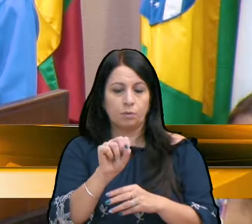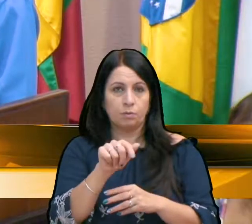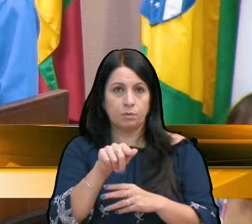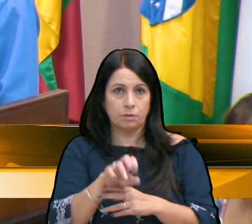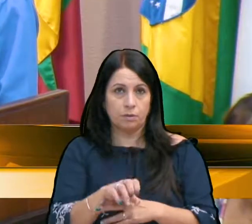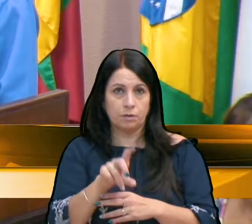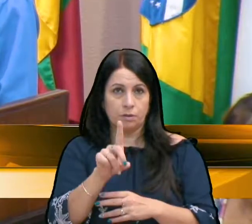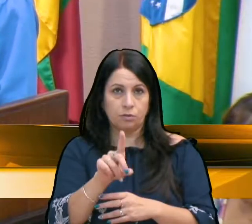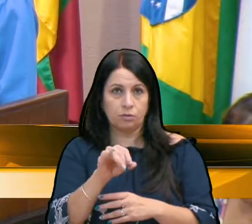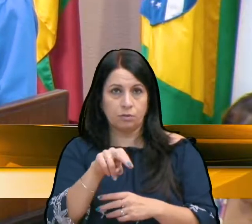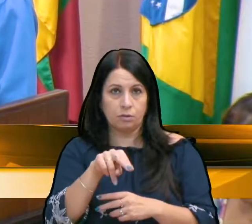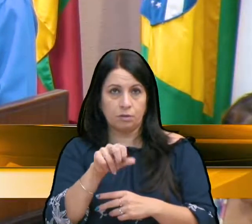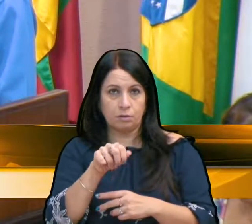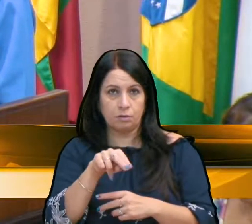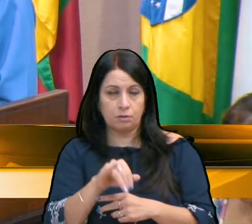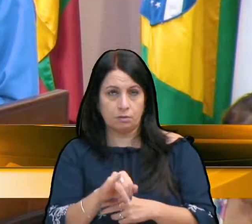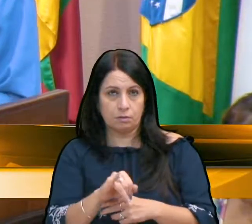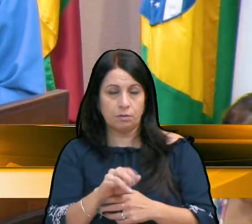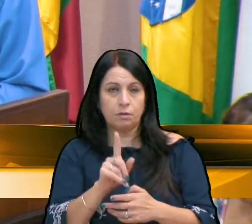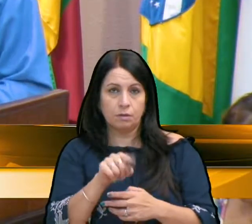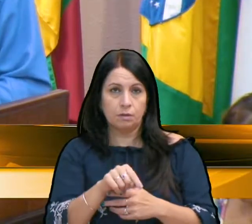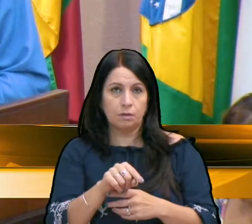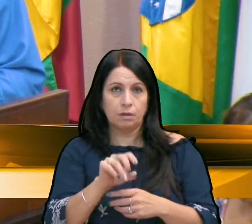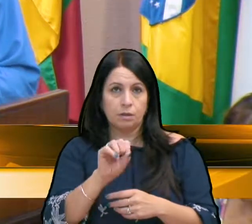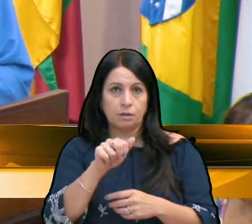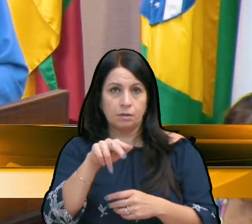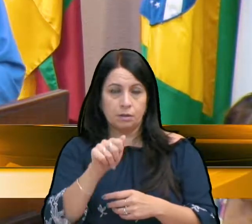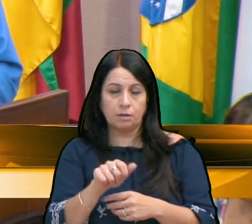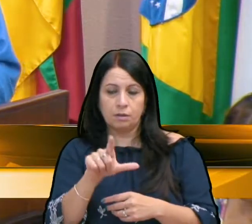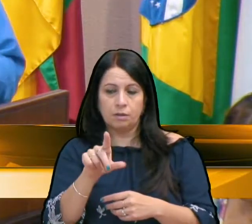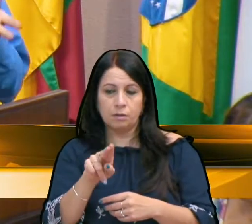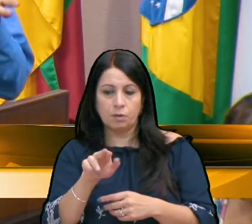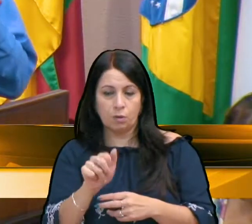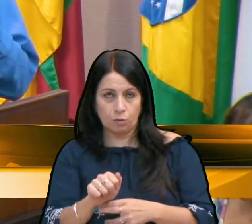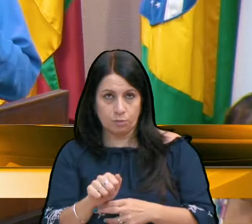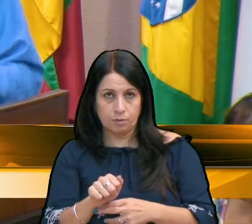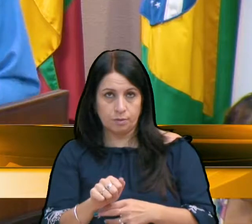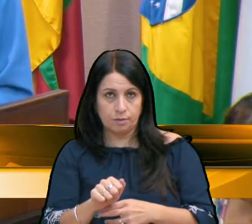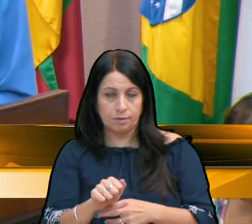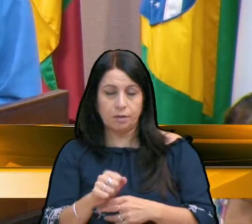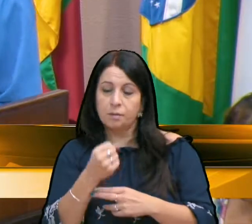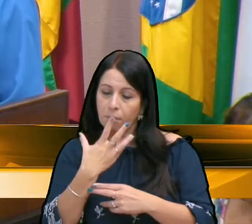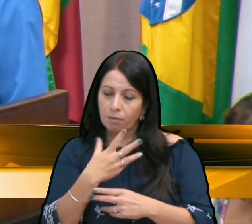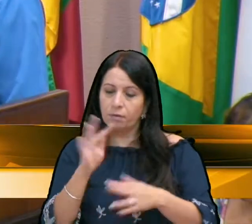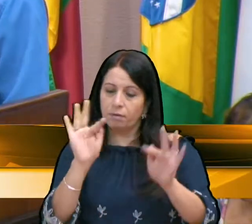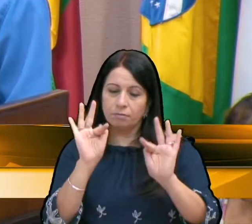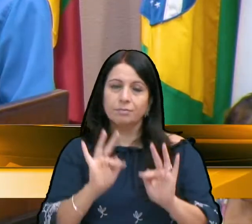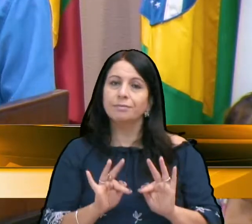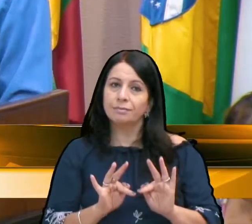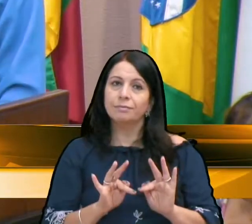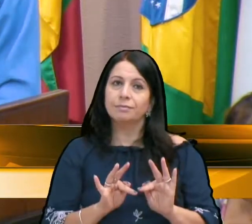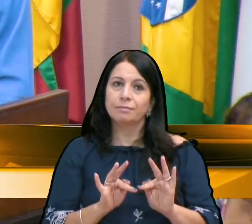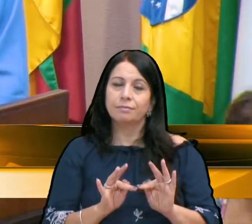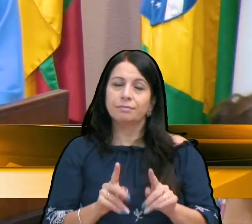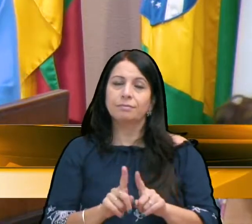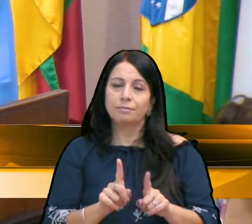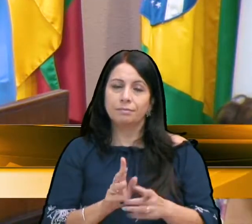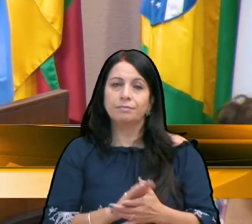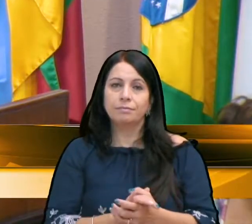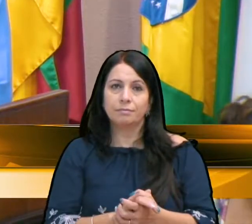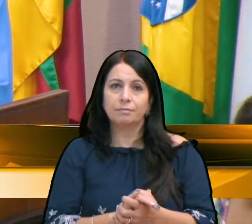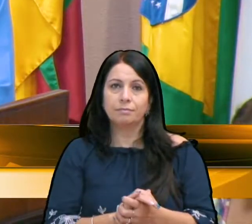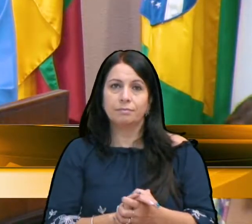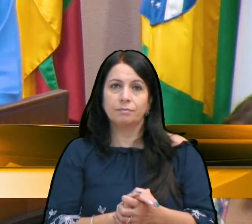Deinani, vereador Renato Nunes, que é de Santa Lúcia do Piaí. Que bom, a gente fica feliz também